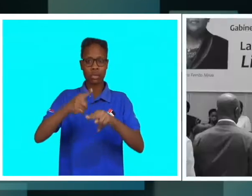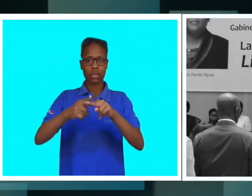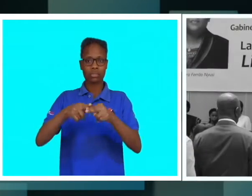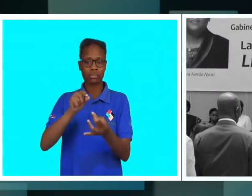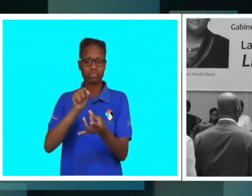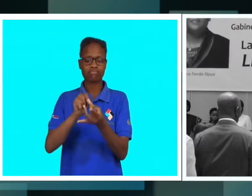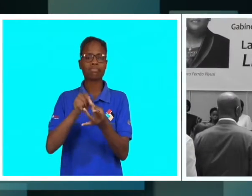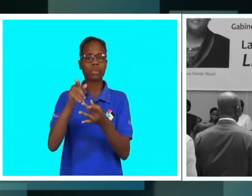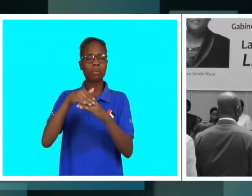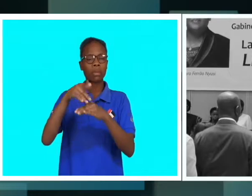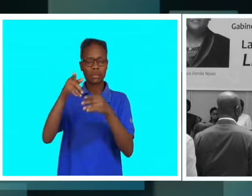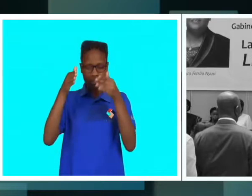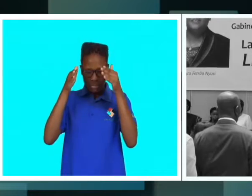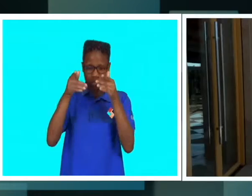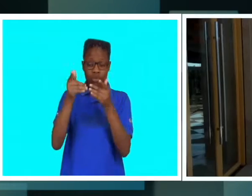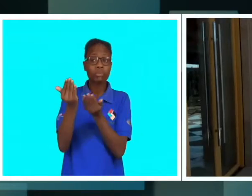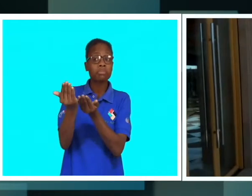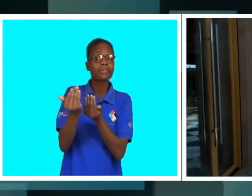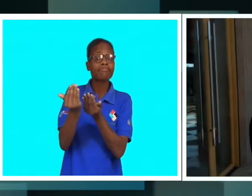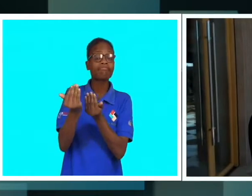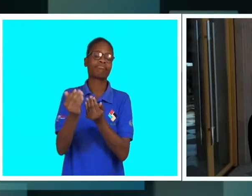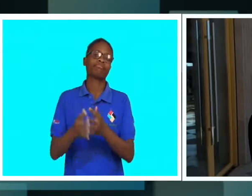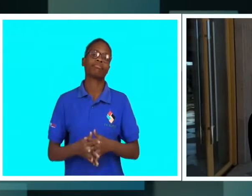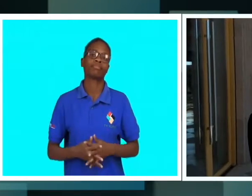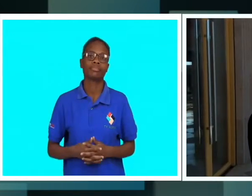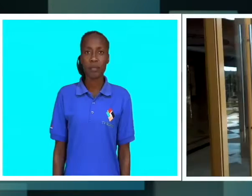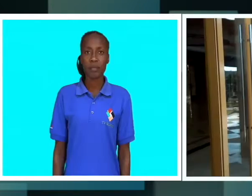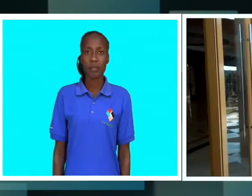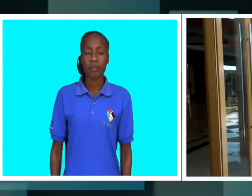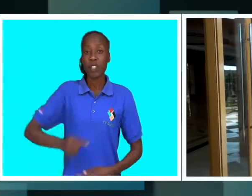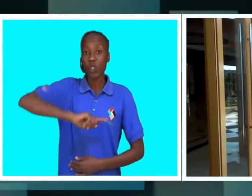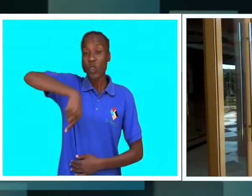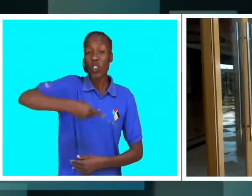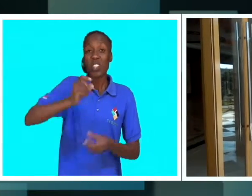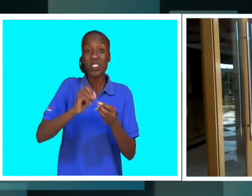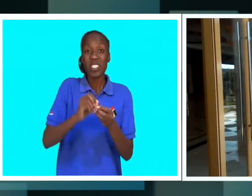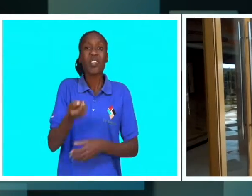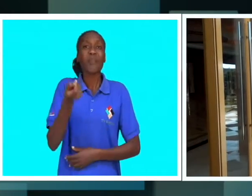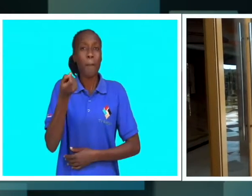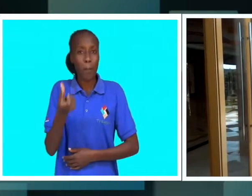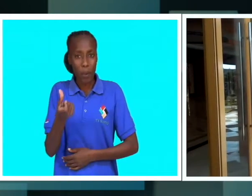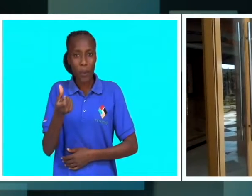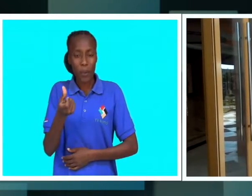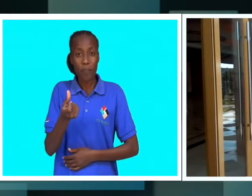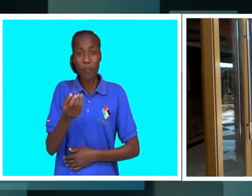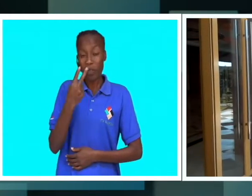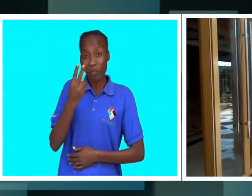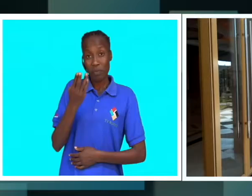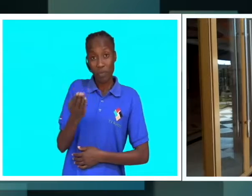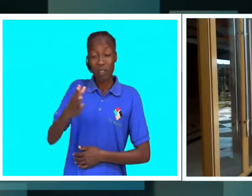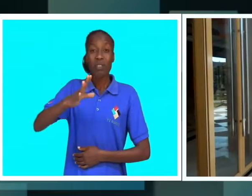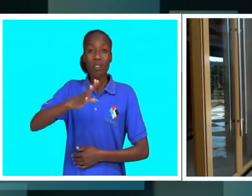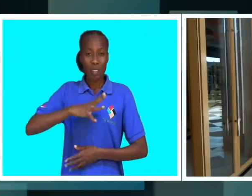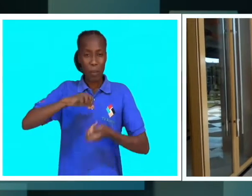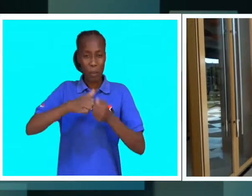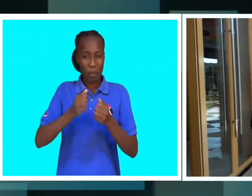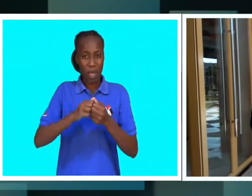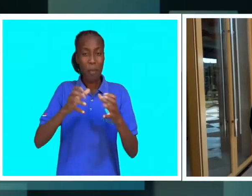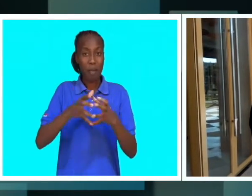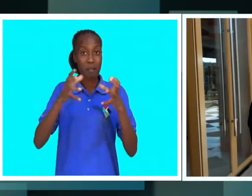qualidade de atendimento nas unidades sanitárias. Nós temos feito pouco. Isso veio a grande edição.